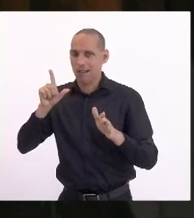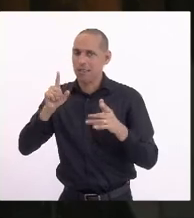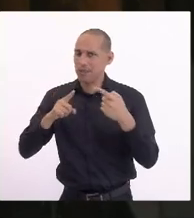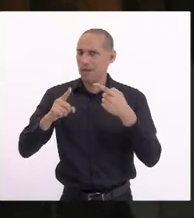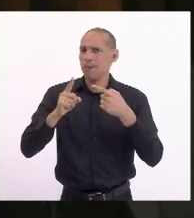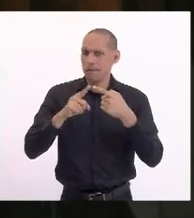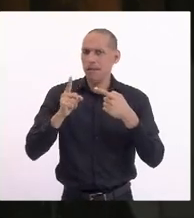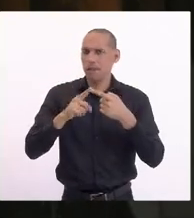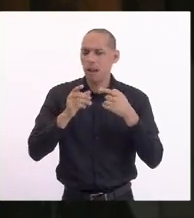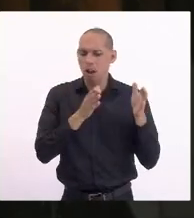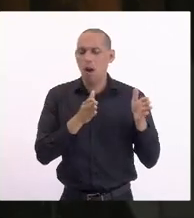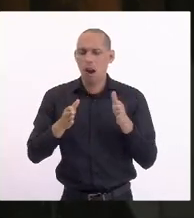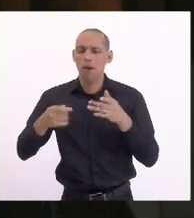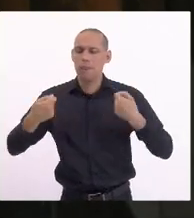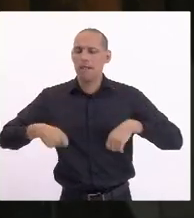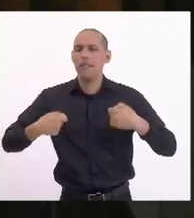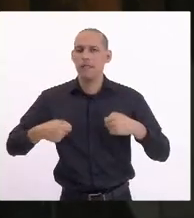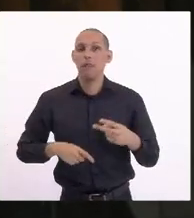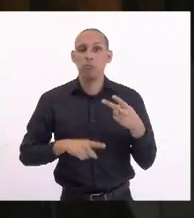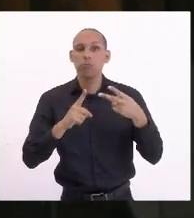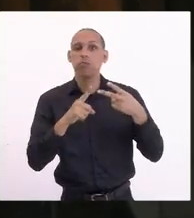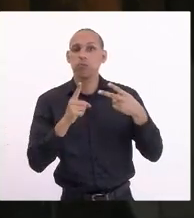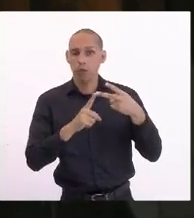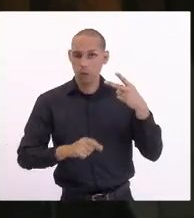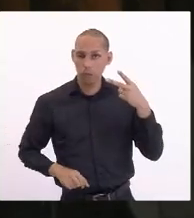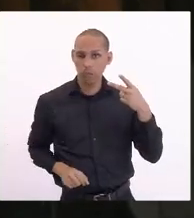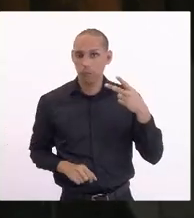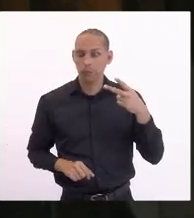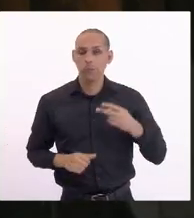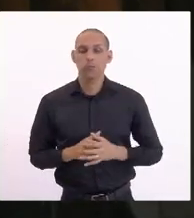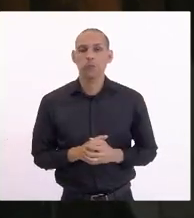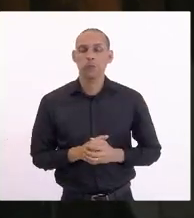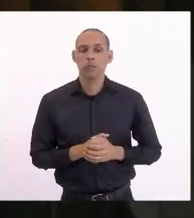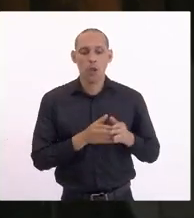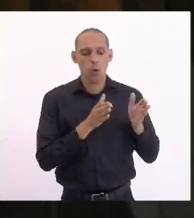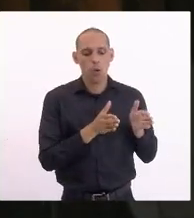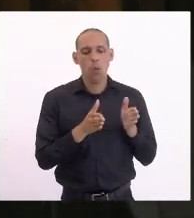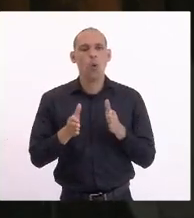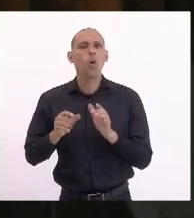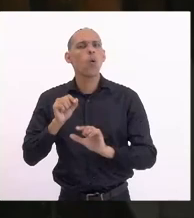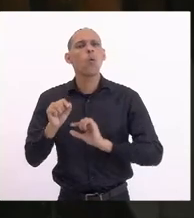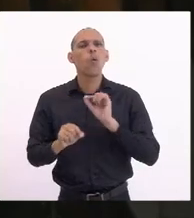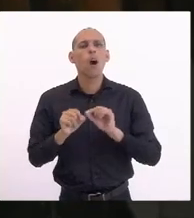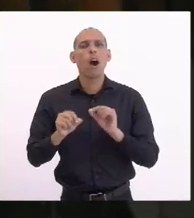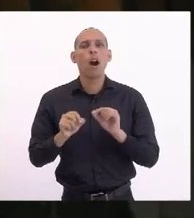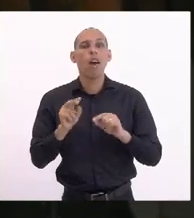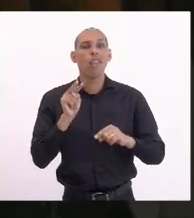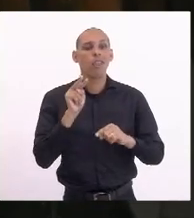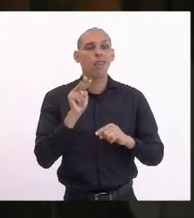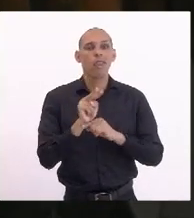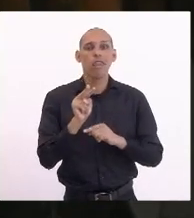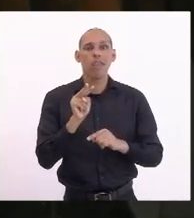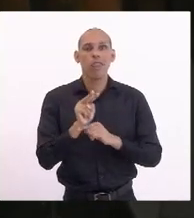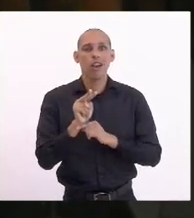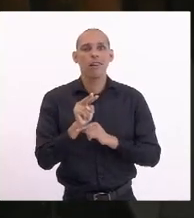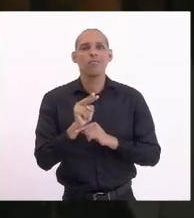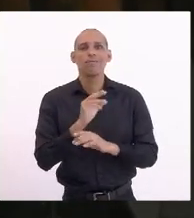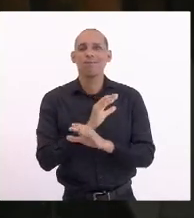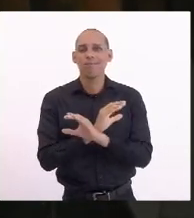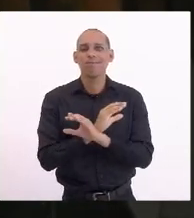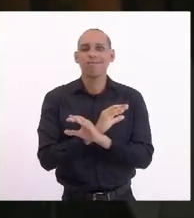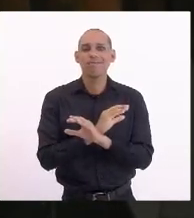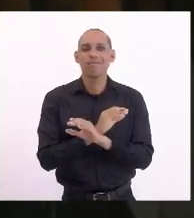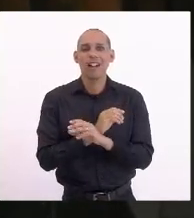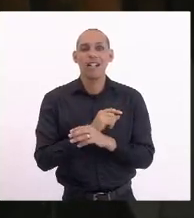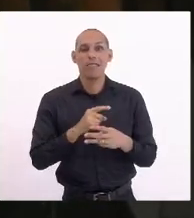de organização. Depois, o nível de organização de defesa civil, com as